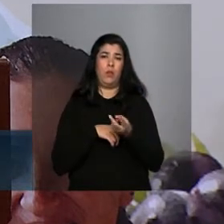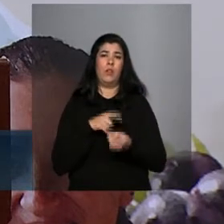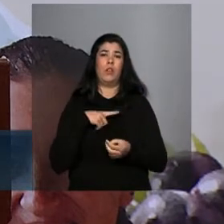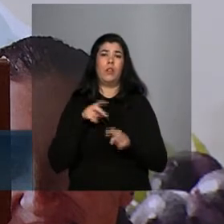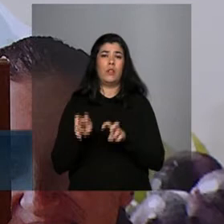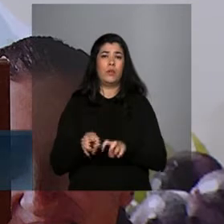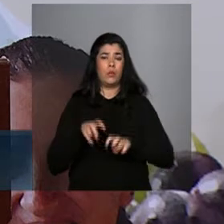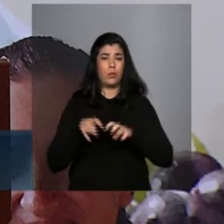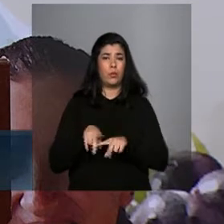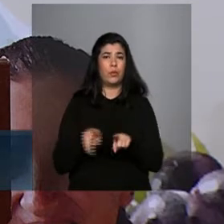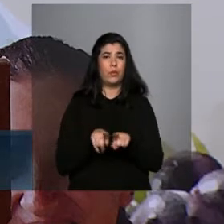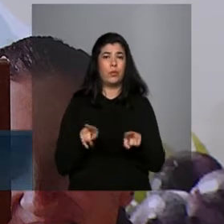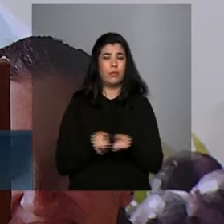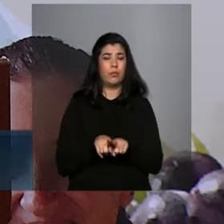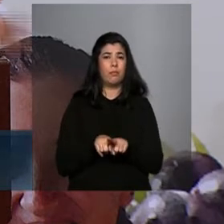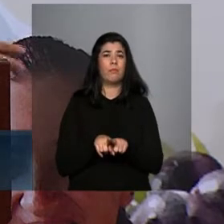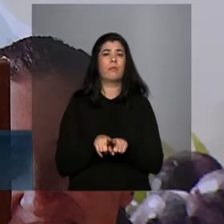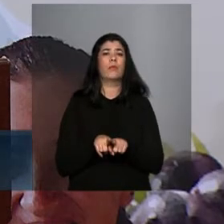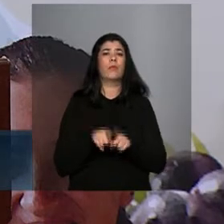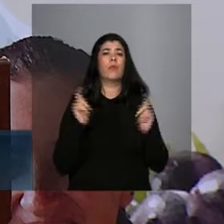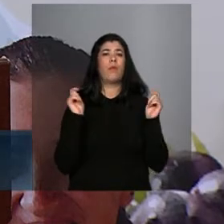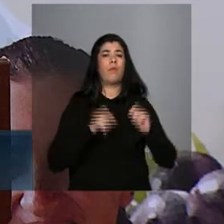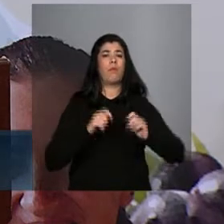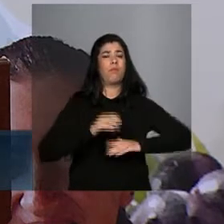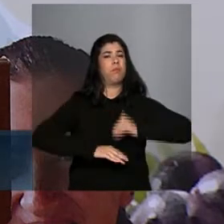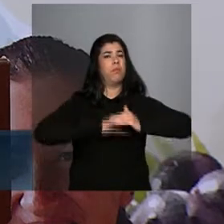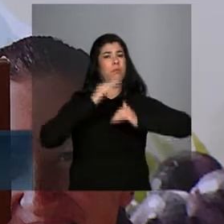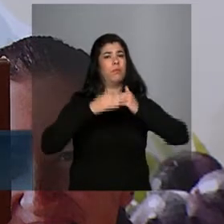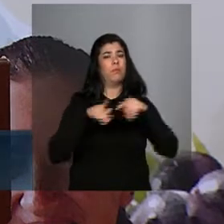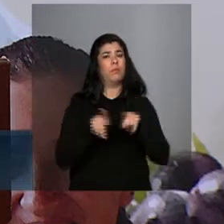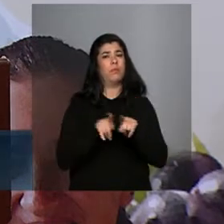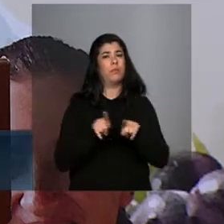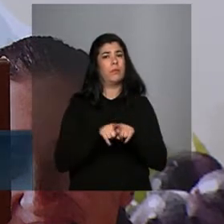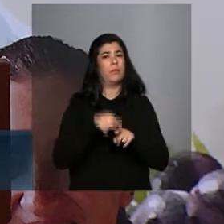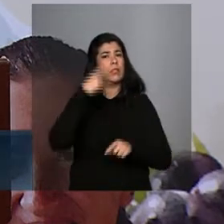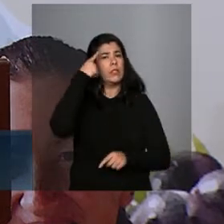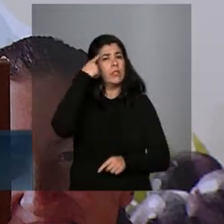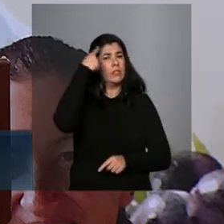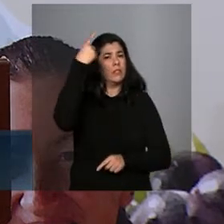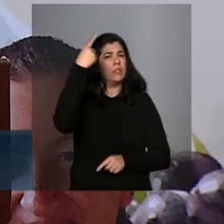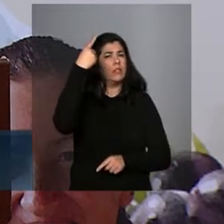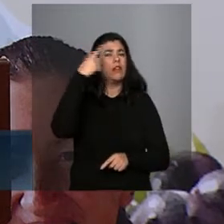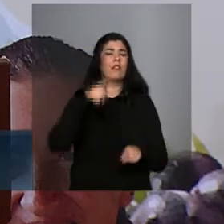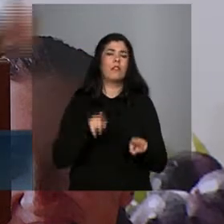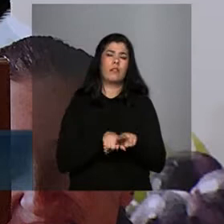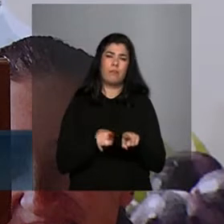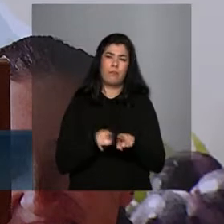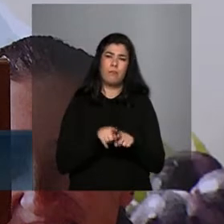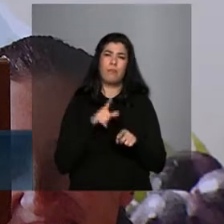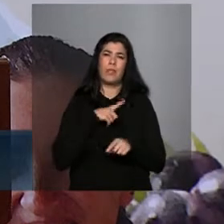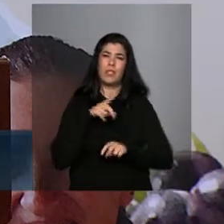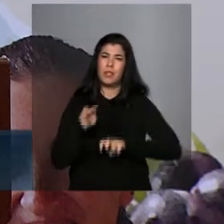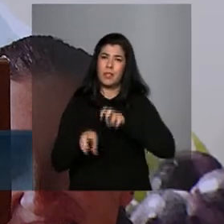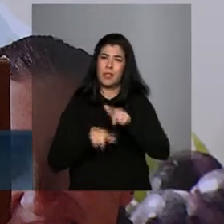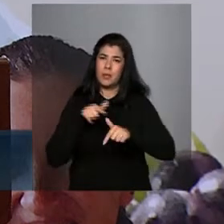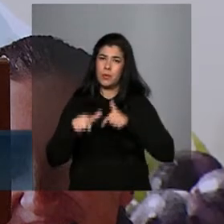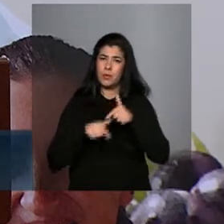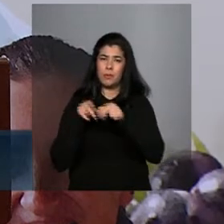agricultores, na capacidade de produção, na inventividade, na criatividade, no